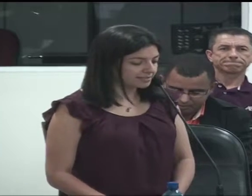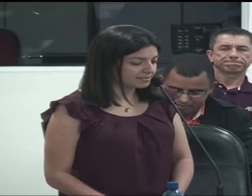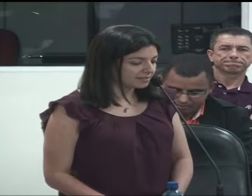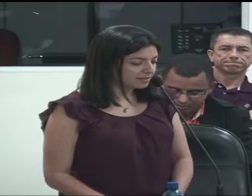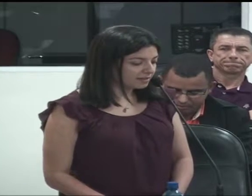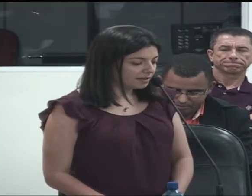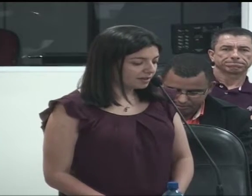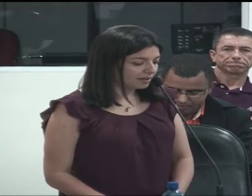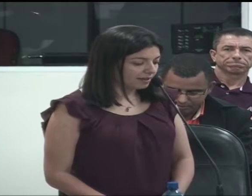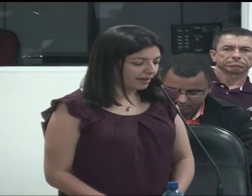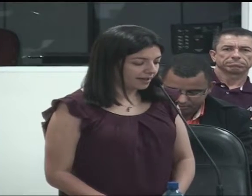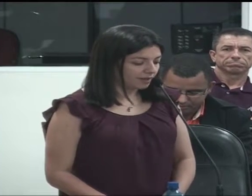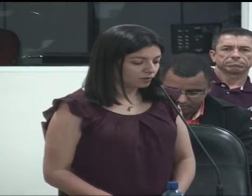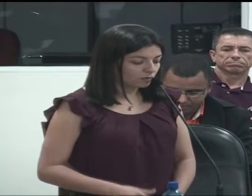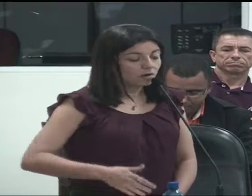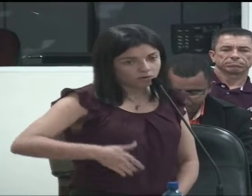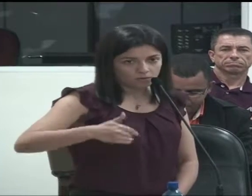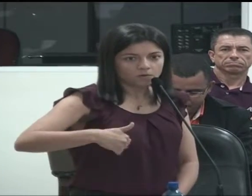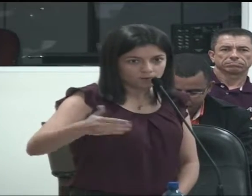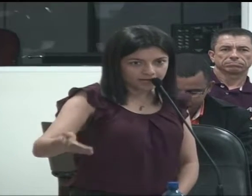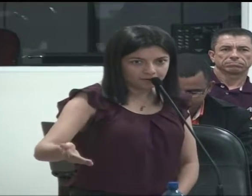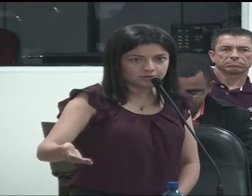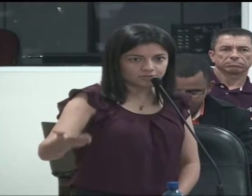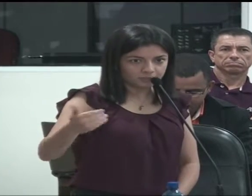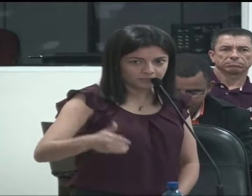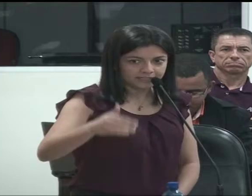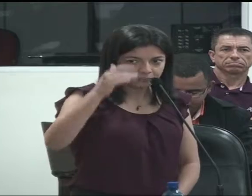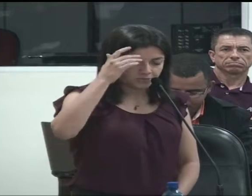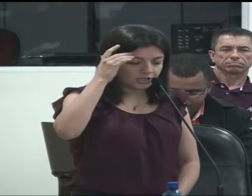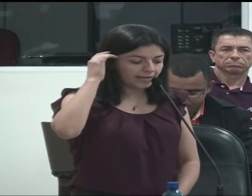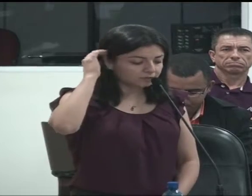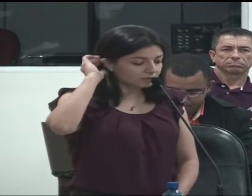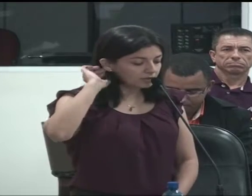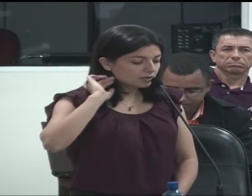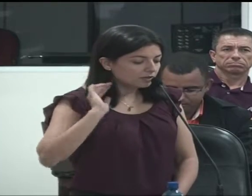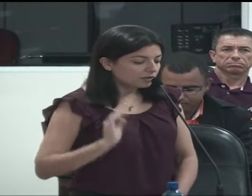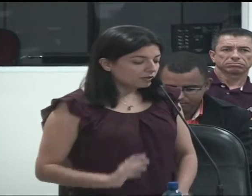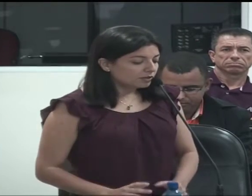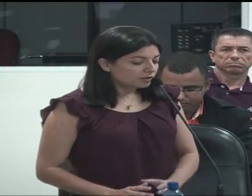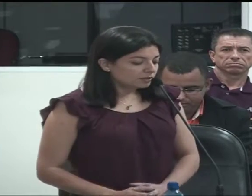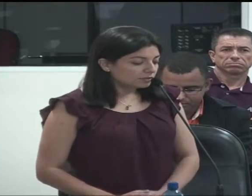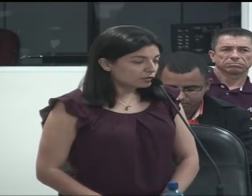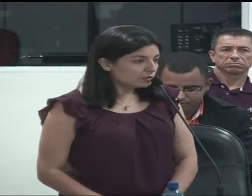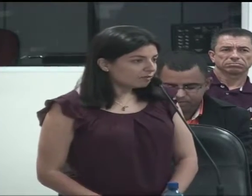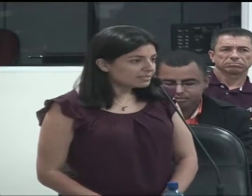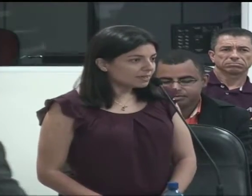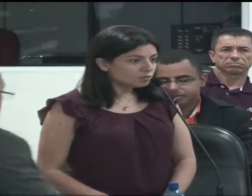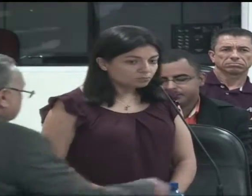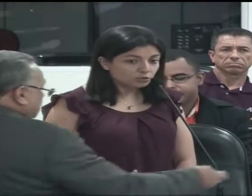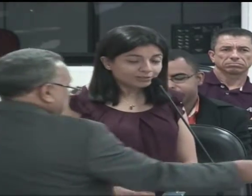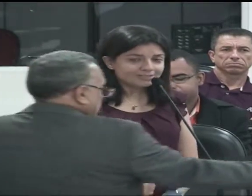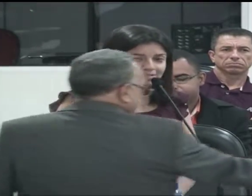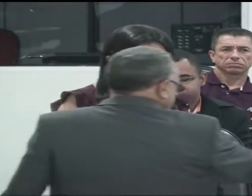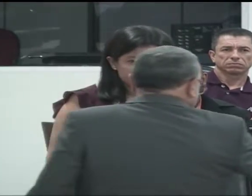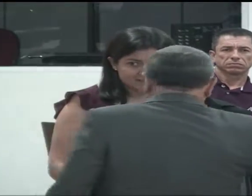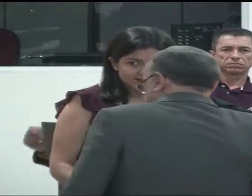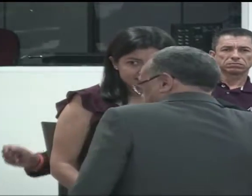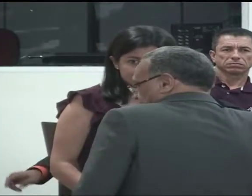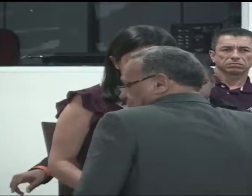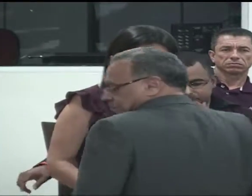pudesse ocorrer hoje e não perder o objeto, nós conversamos sobre todas